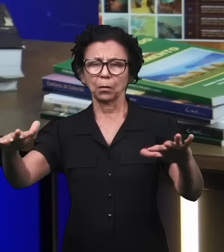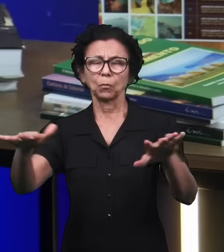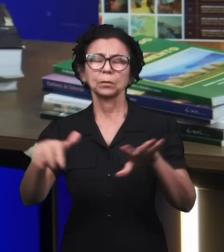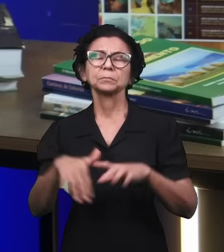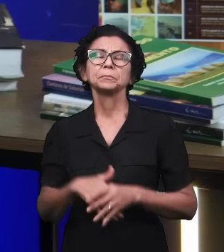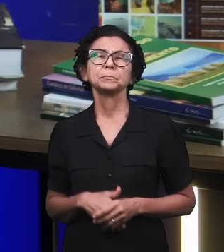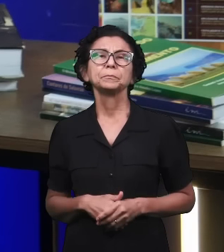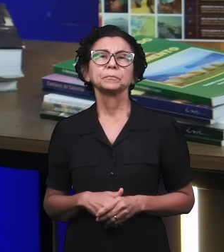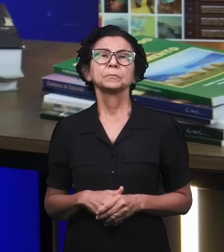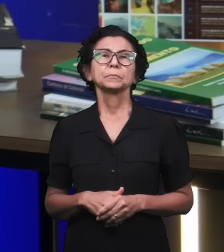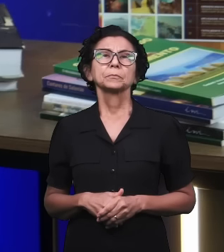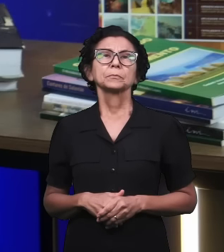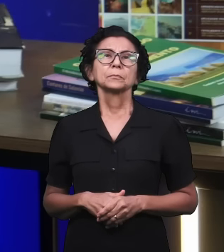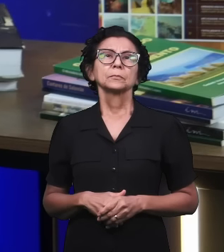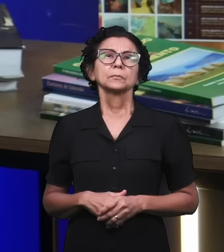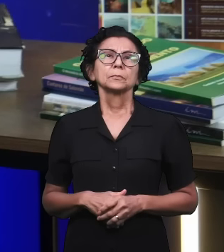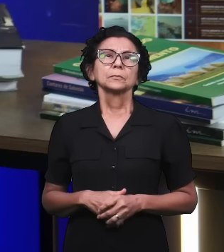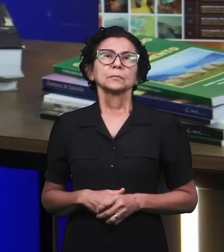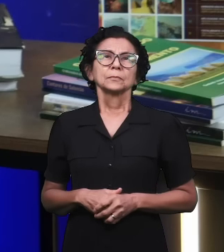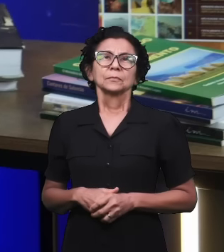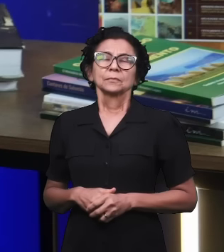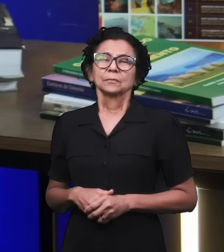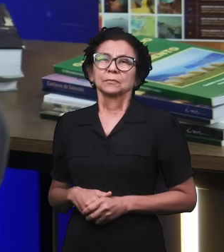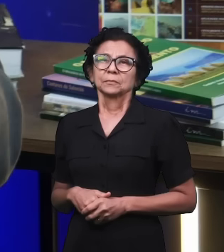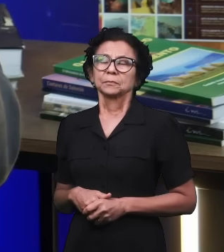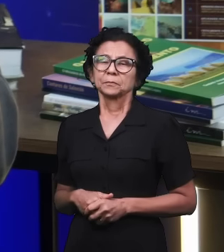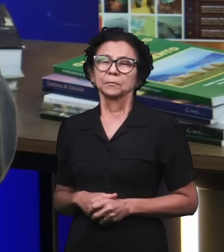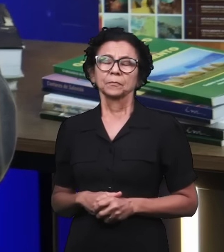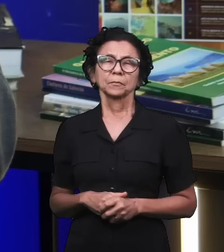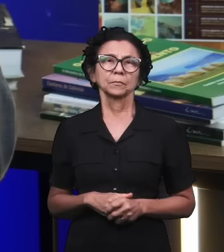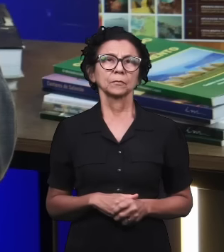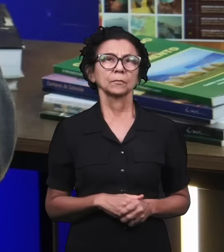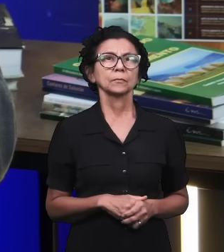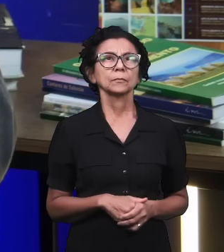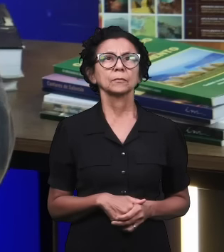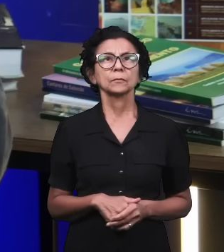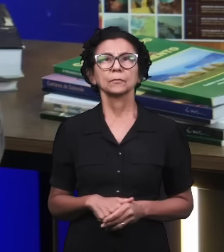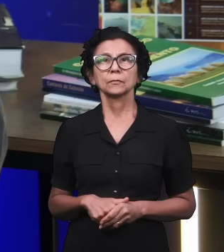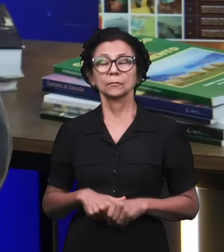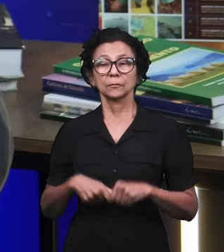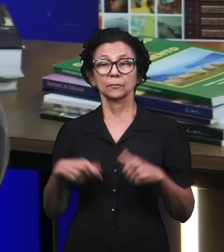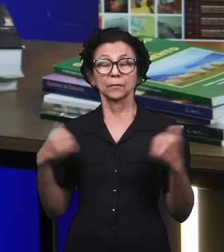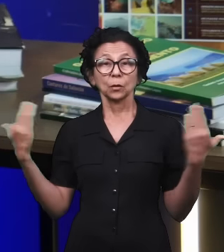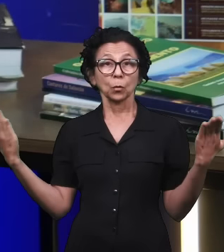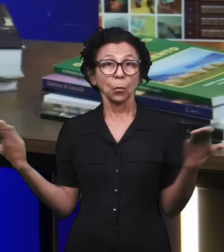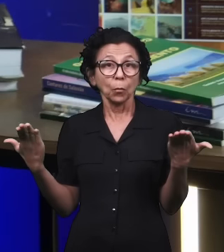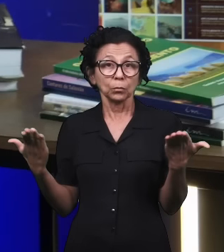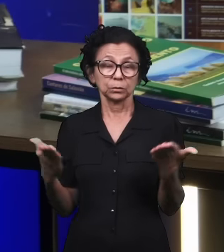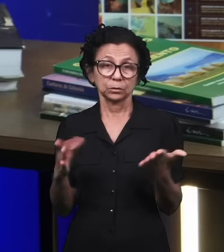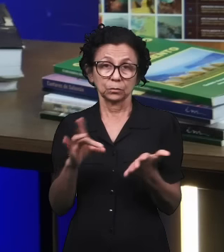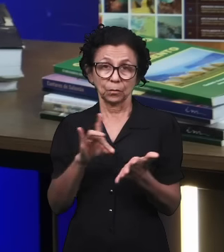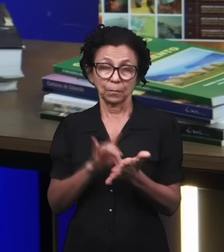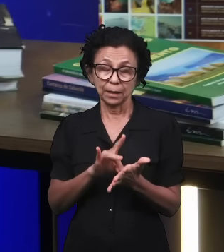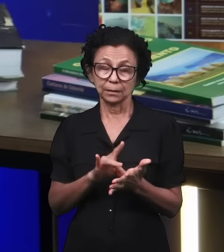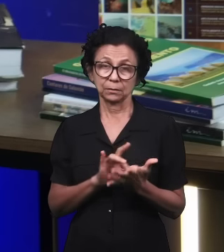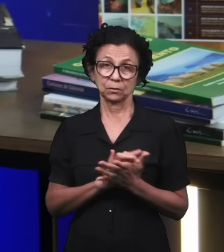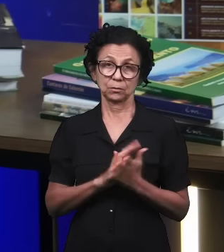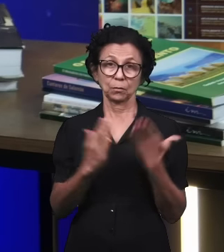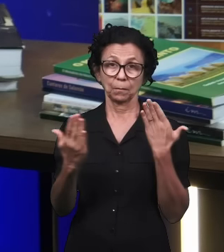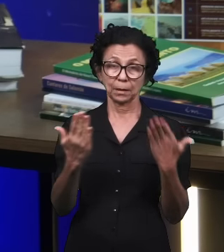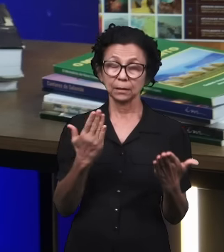nós chamamos isso de período da graça, né? É um momento onde o Espírito Santo tem operado de uma maneira